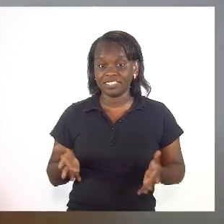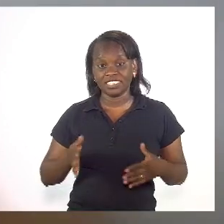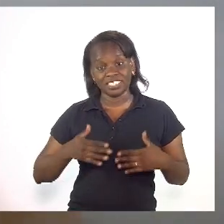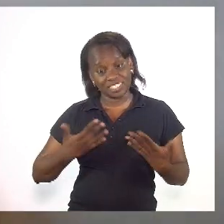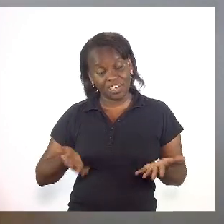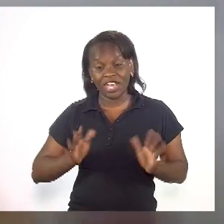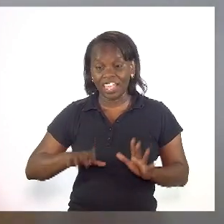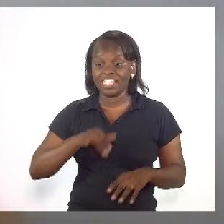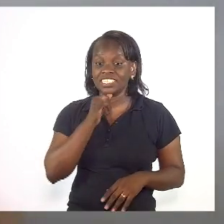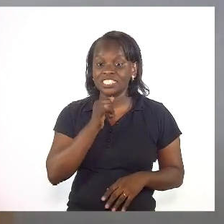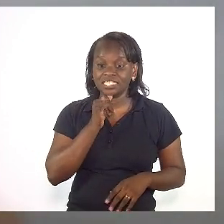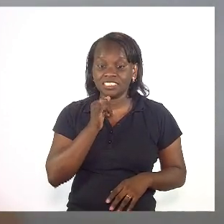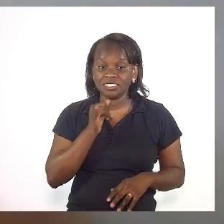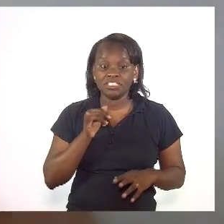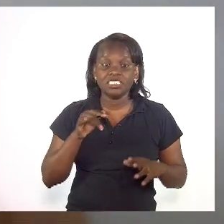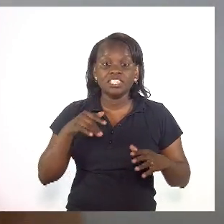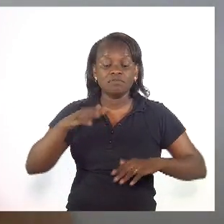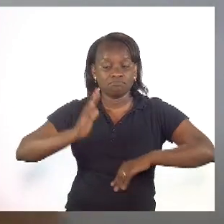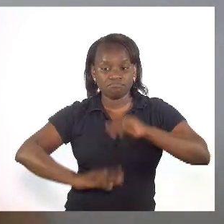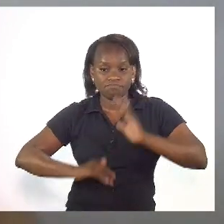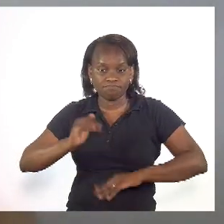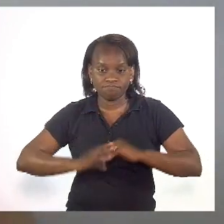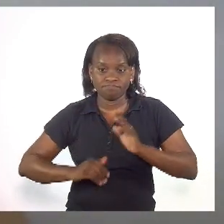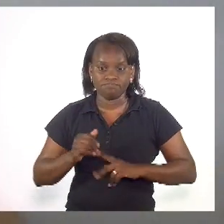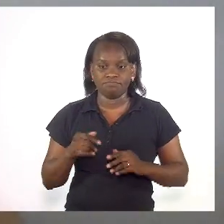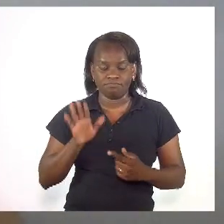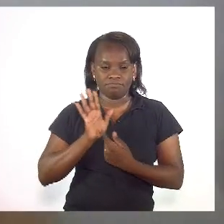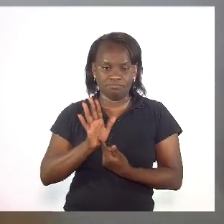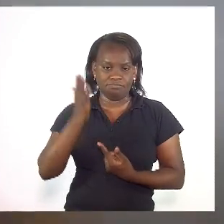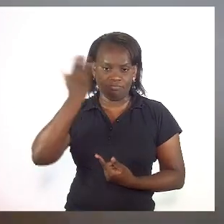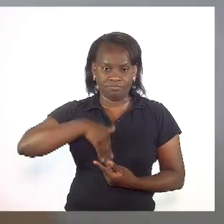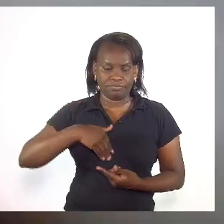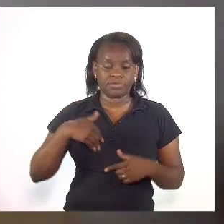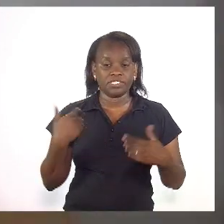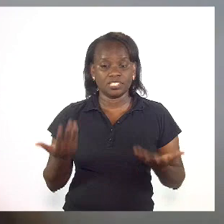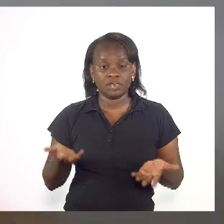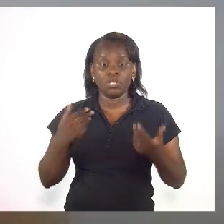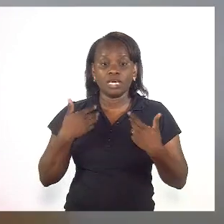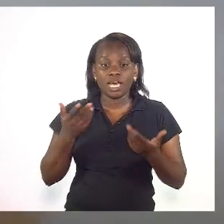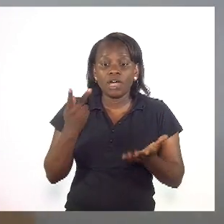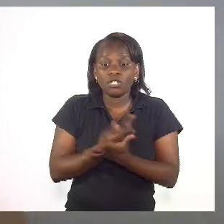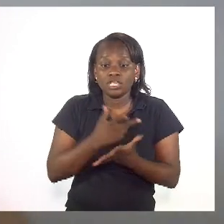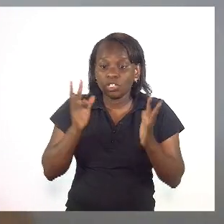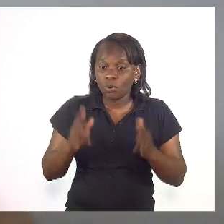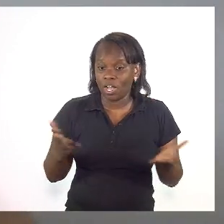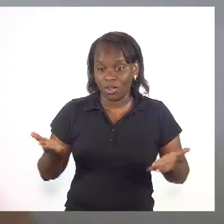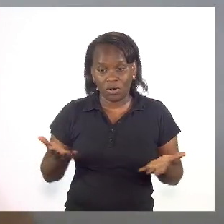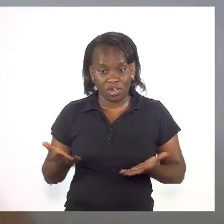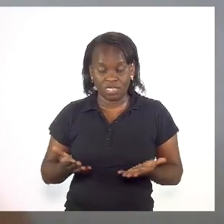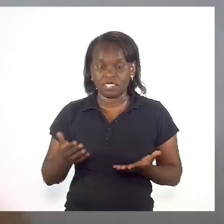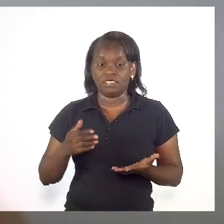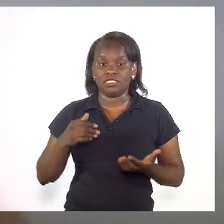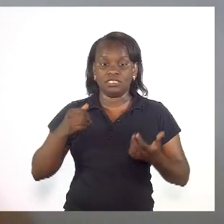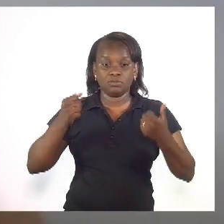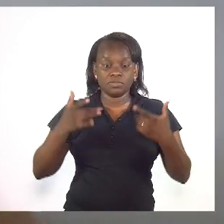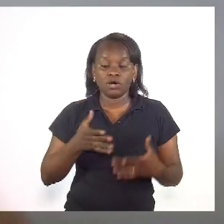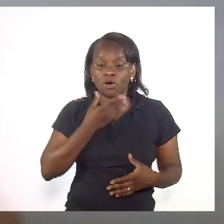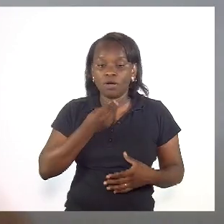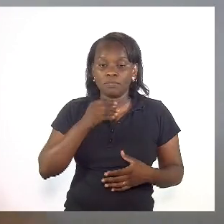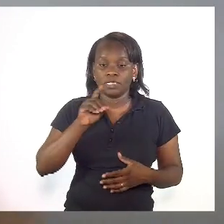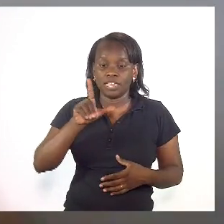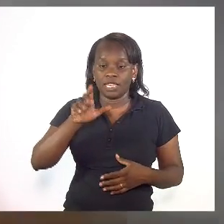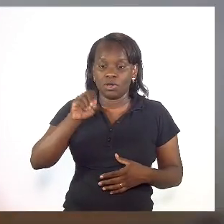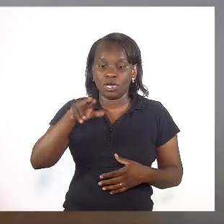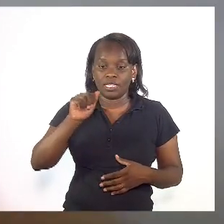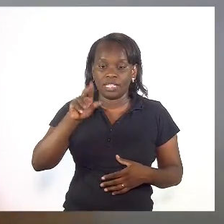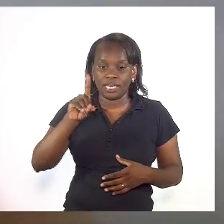o exemplo de competência demonstrada. É o que aconteceu, por exemplo, agora em relação ao doutor Leonardo Lobo.